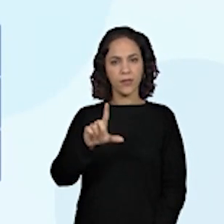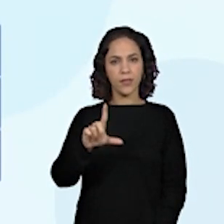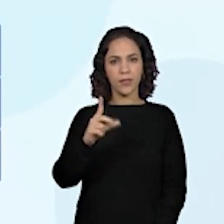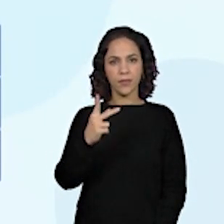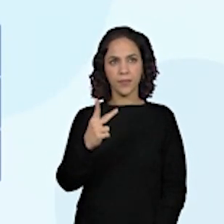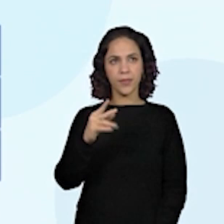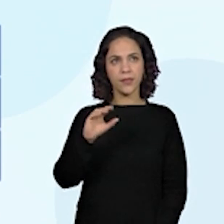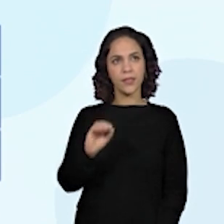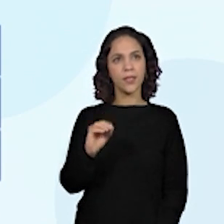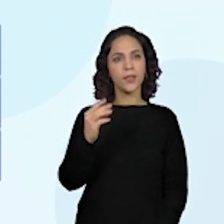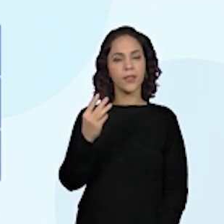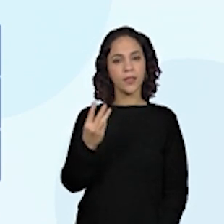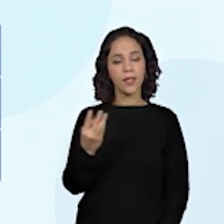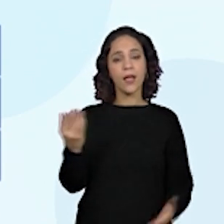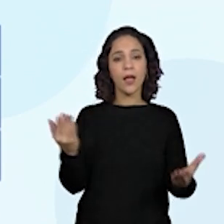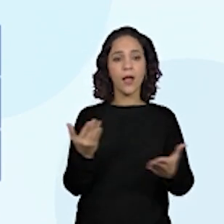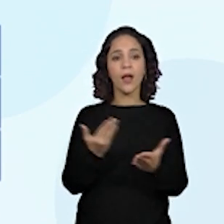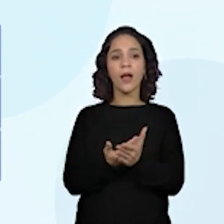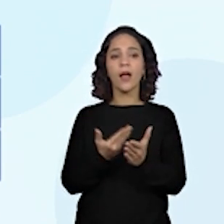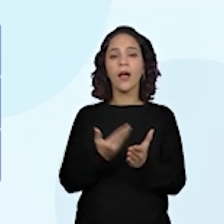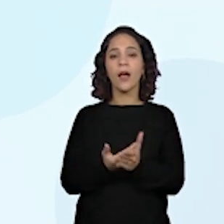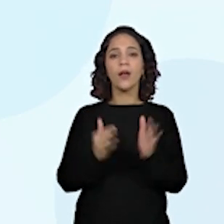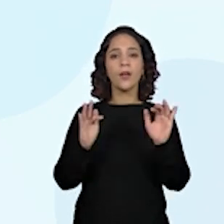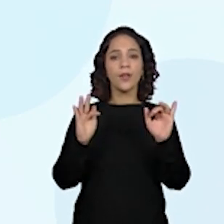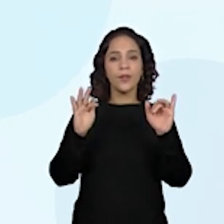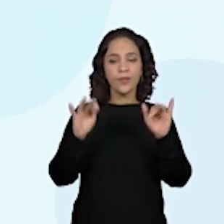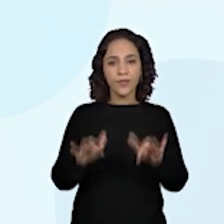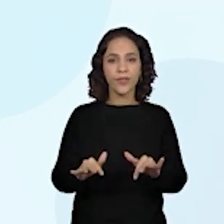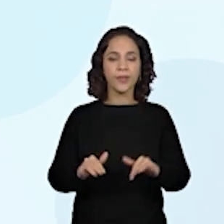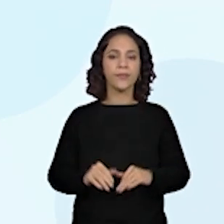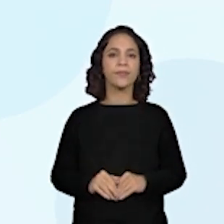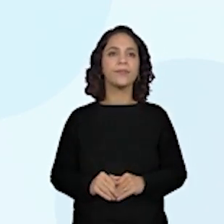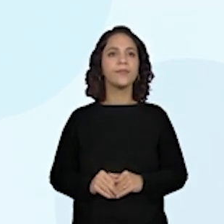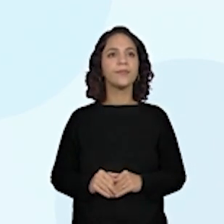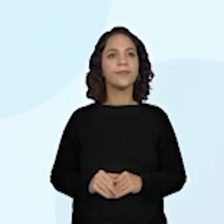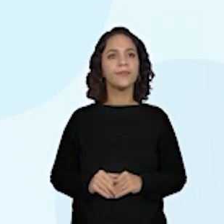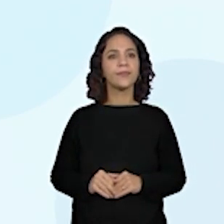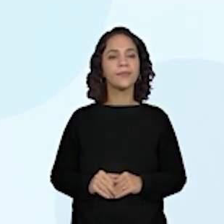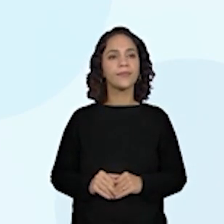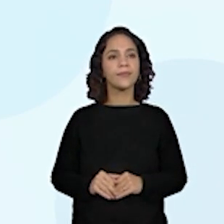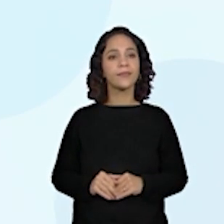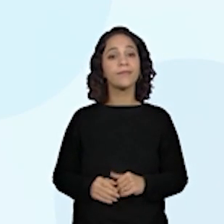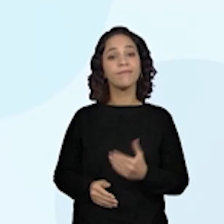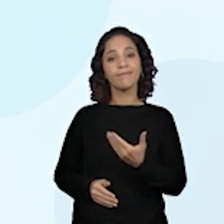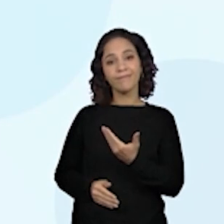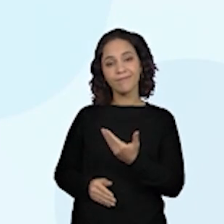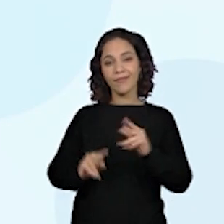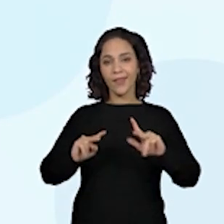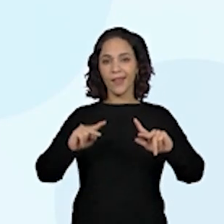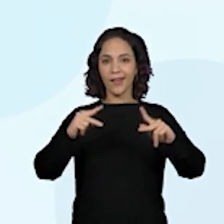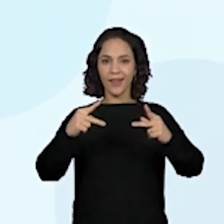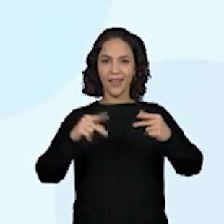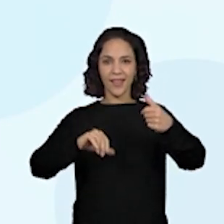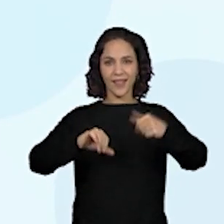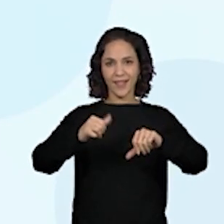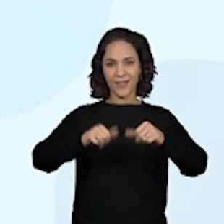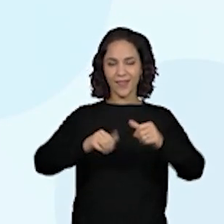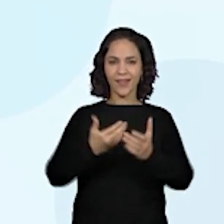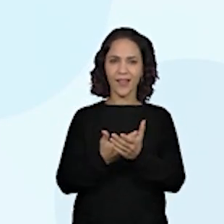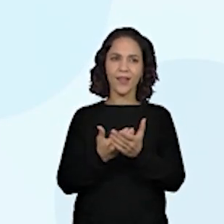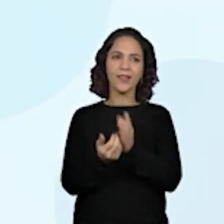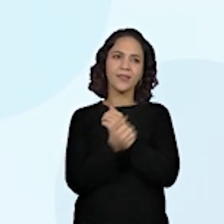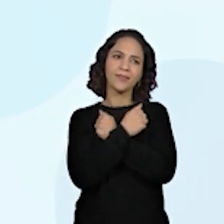EF35LP03 da aula que se encerra. Identificamos ideia central e o link para avaliação. Um